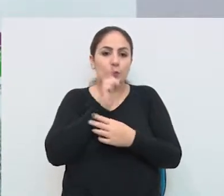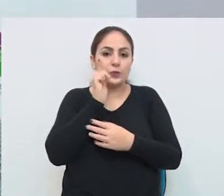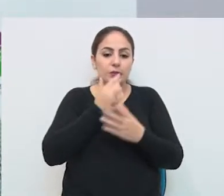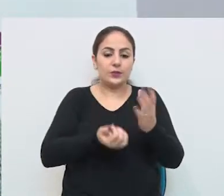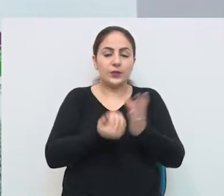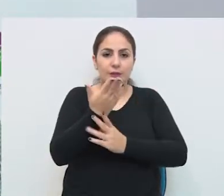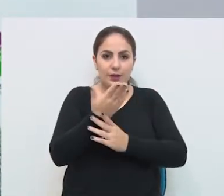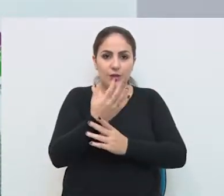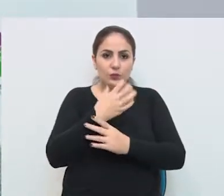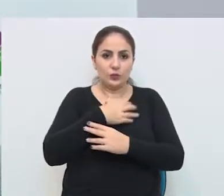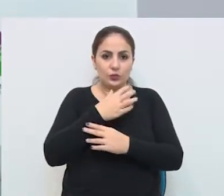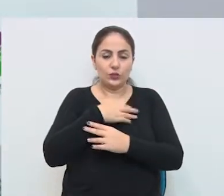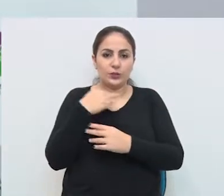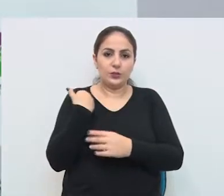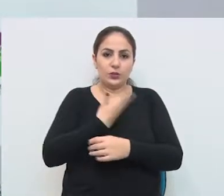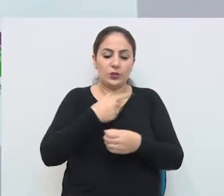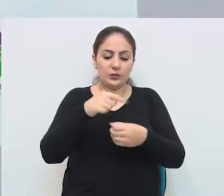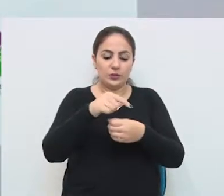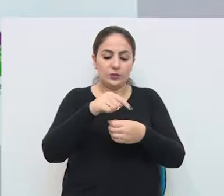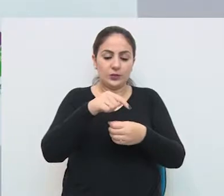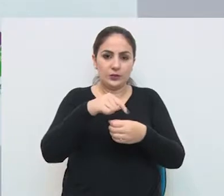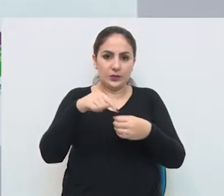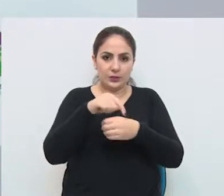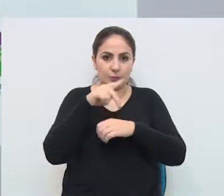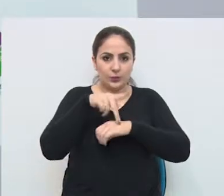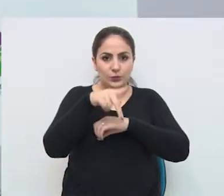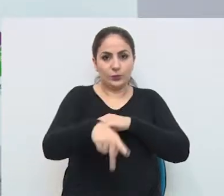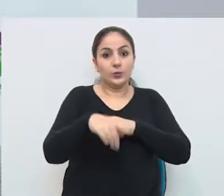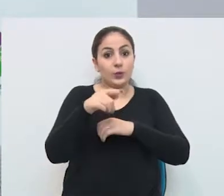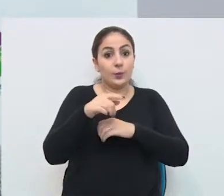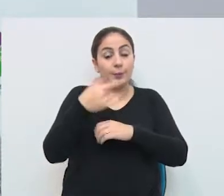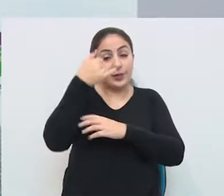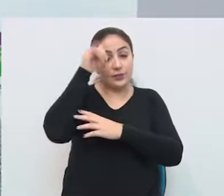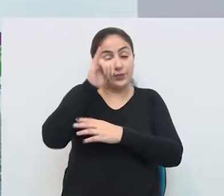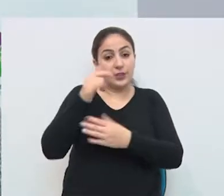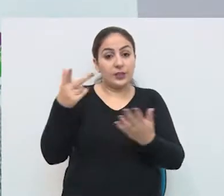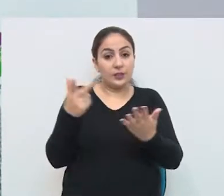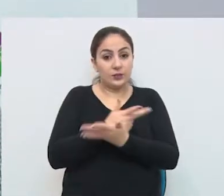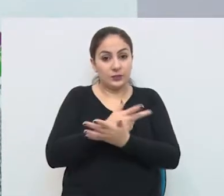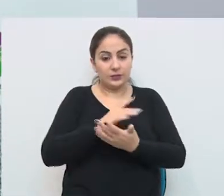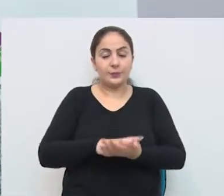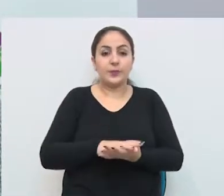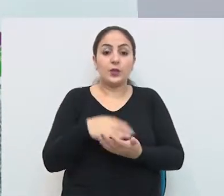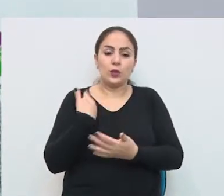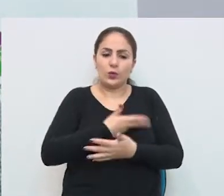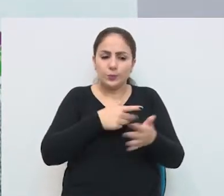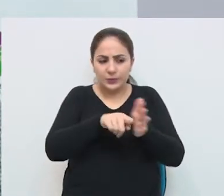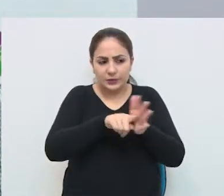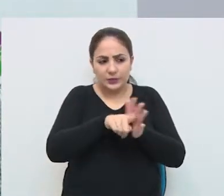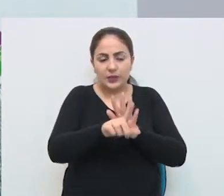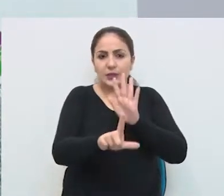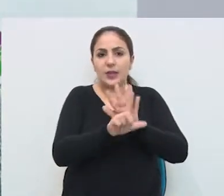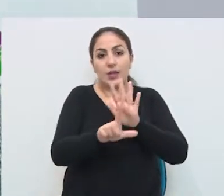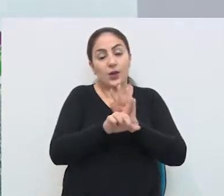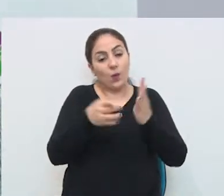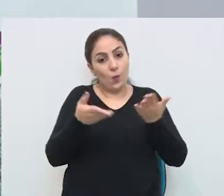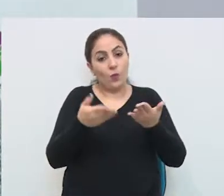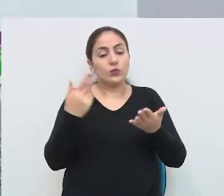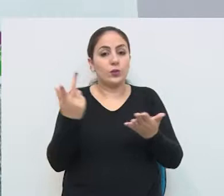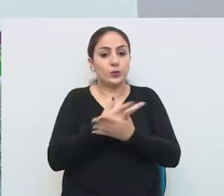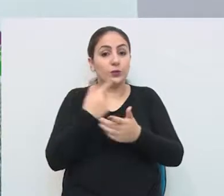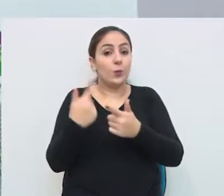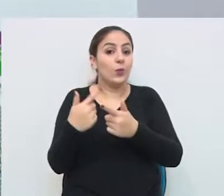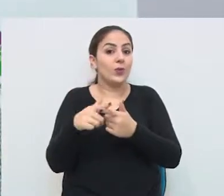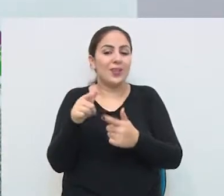possamos criar um mecanismo aqui em Passo Fundo para impedir que isso continue acontecendo. Nós fomos pesquisar na legislação, fomos averiguar, e